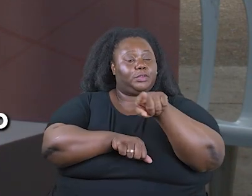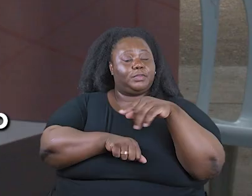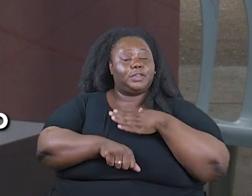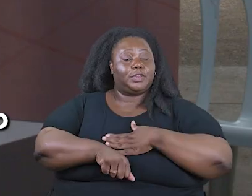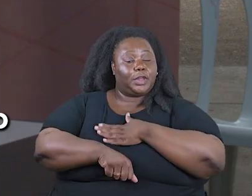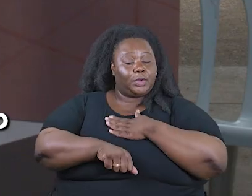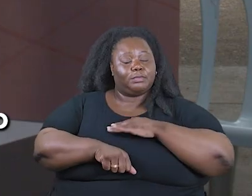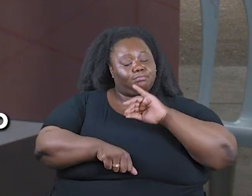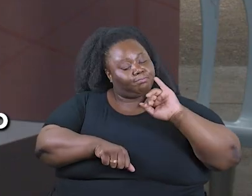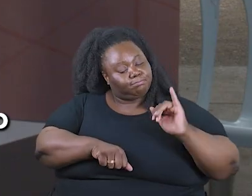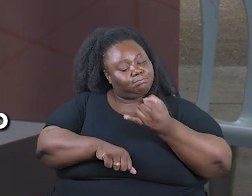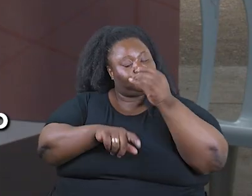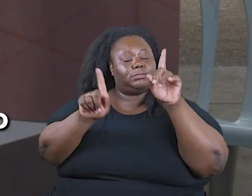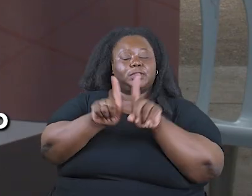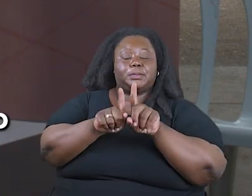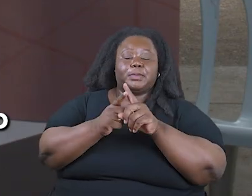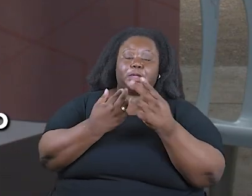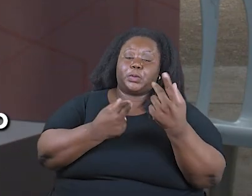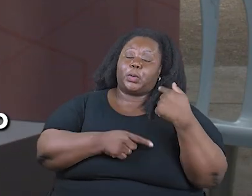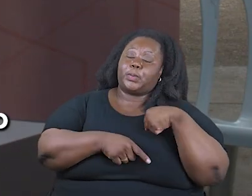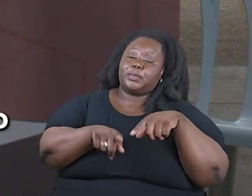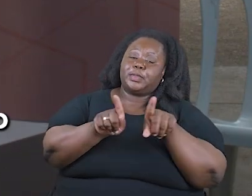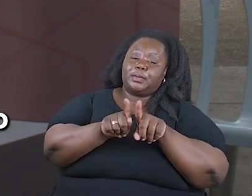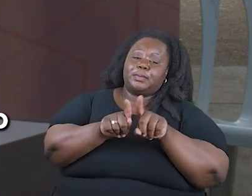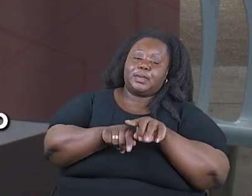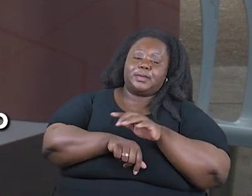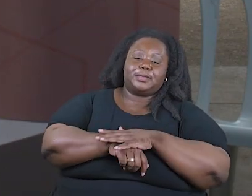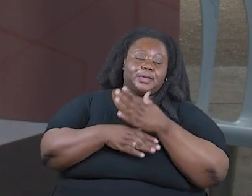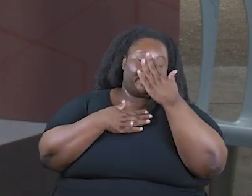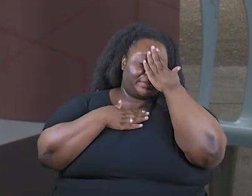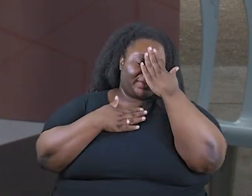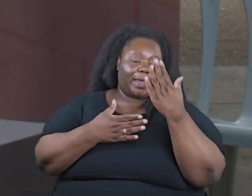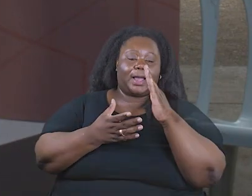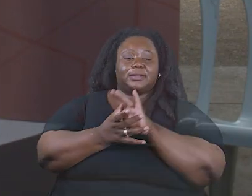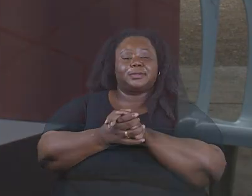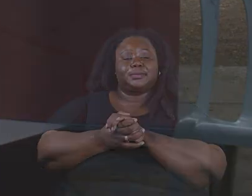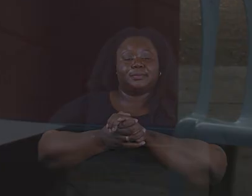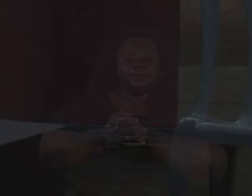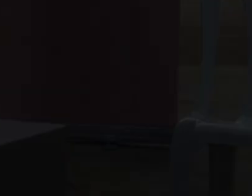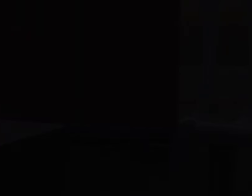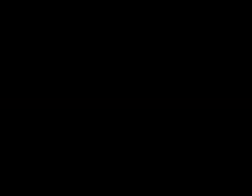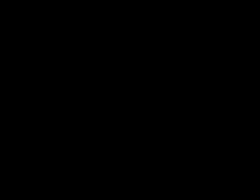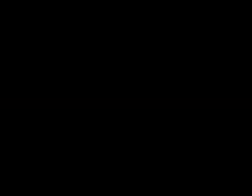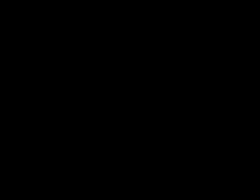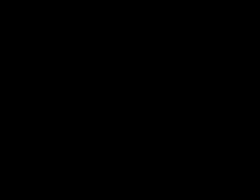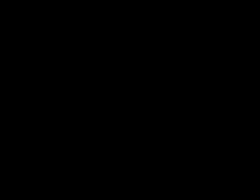que vocês tenham gostado e aproveitado tanto quanto eu aproveitei. Tá bom? Obrigada, gente.